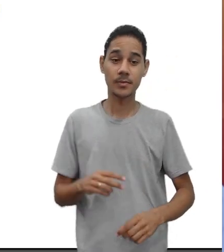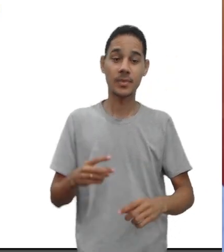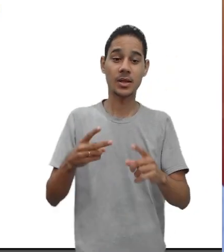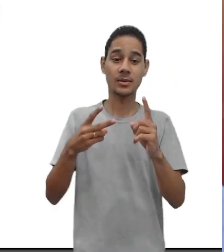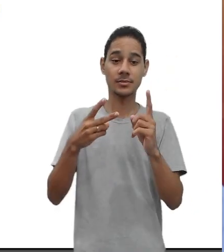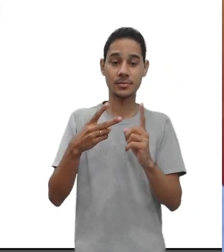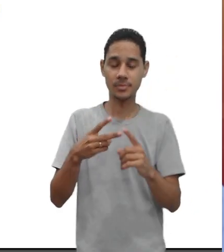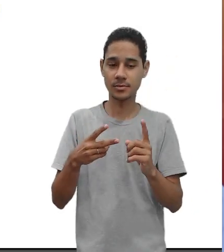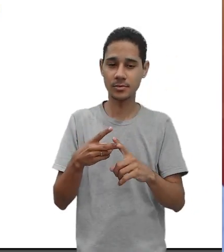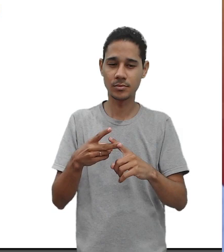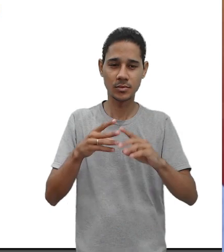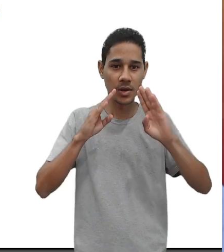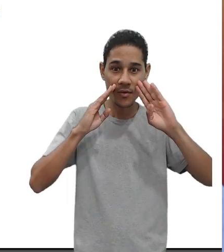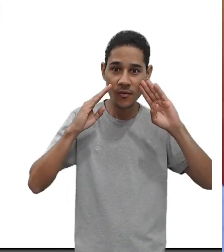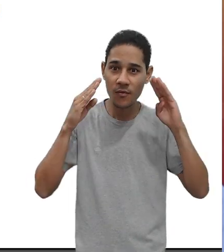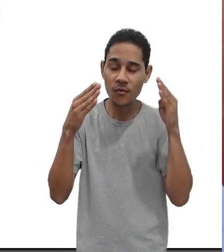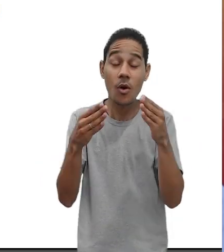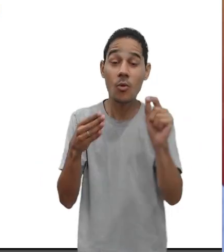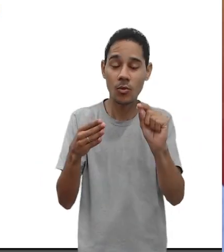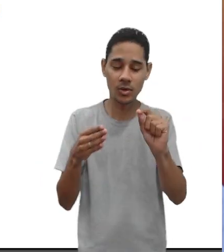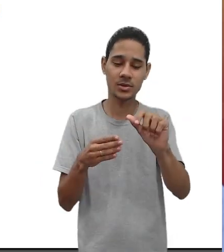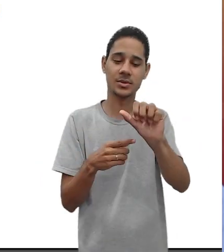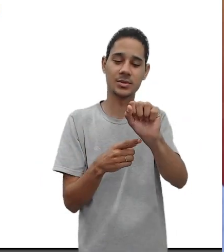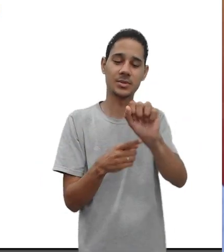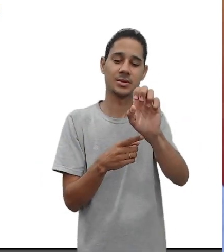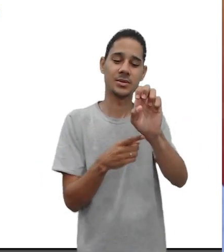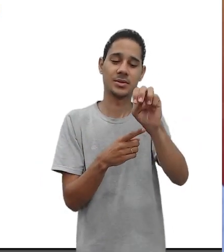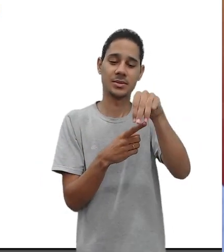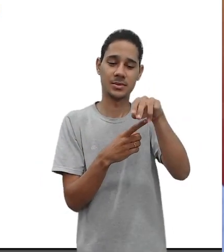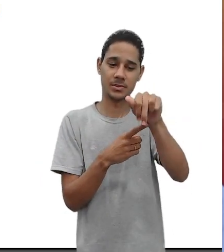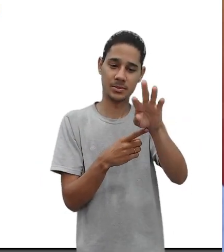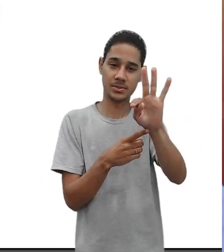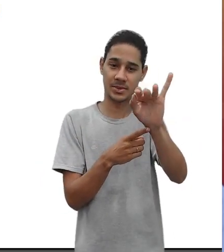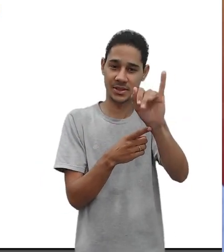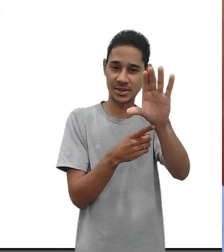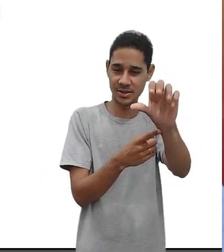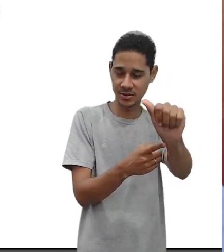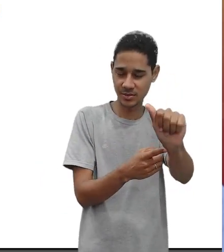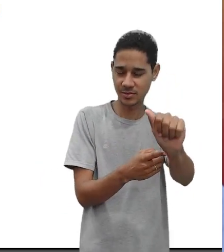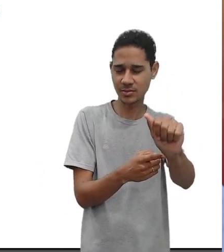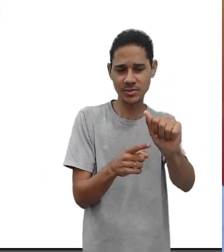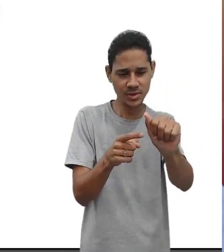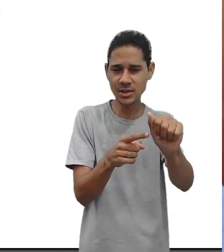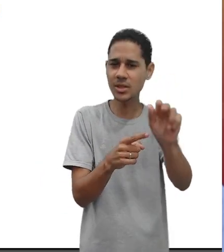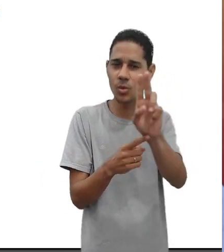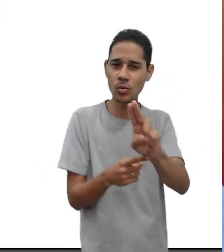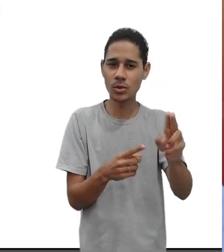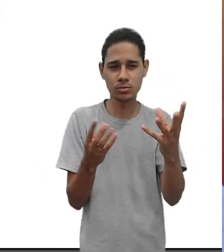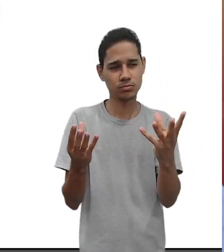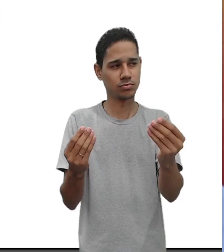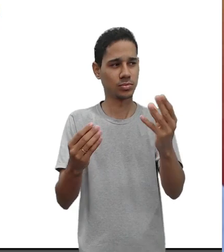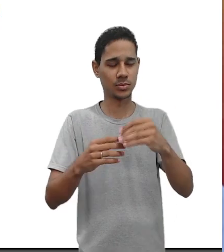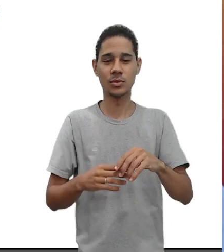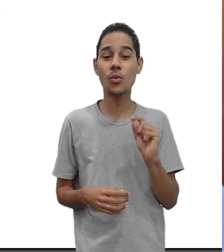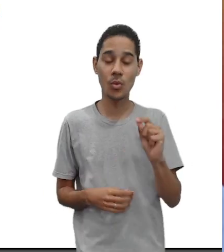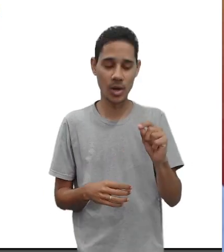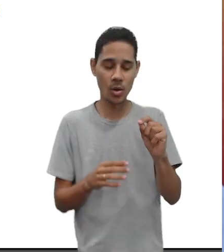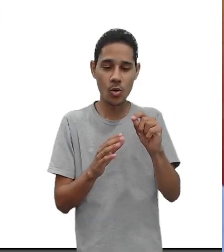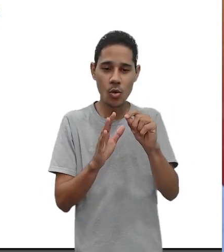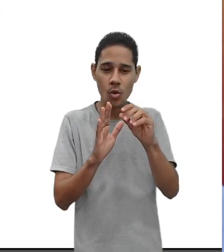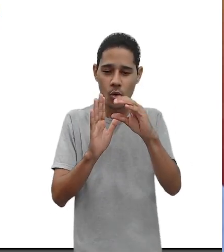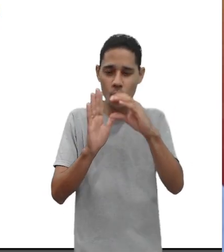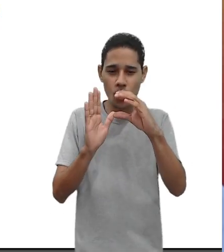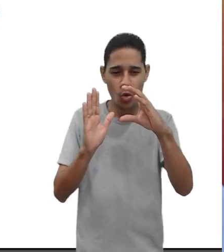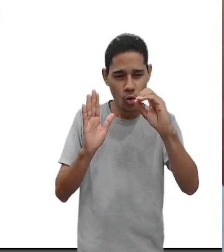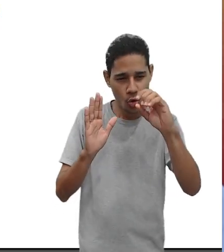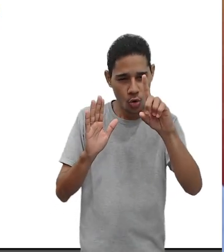Foco na semântica. Como eu disse, essa palavra aí se fala muito, né? No entendimento do código. Hoje